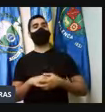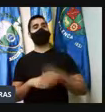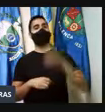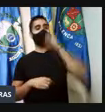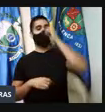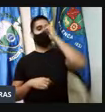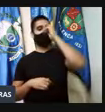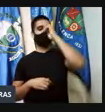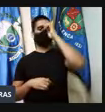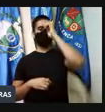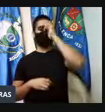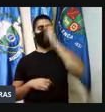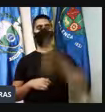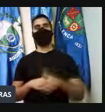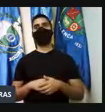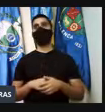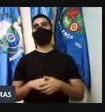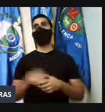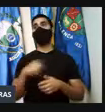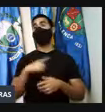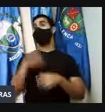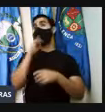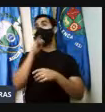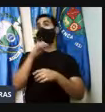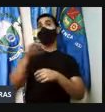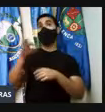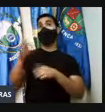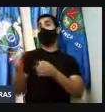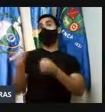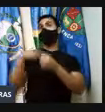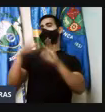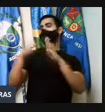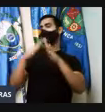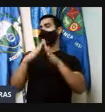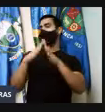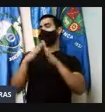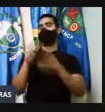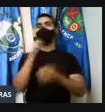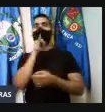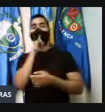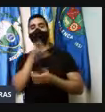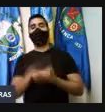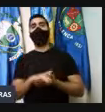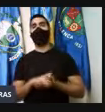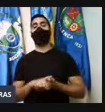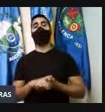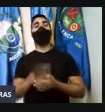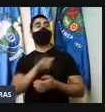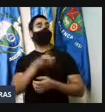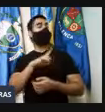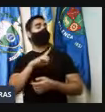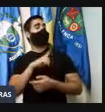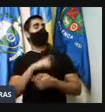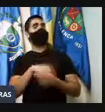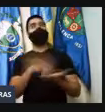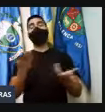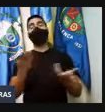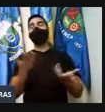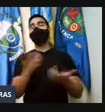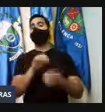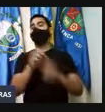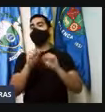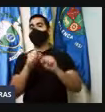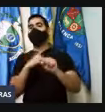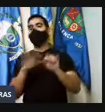medida no sentido de um toque de recolher, se já existe alguma medida no sentido de já existir uma possível